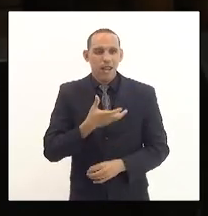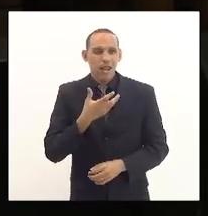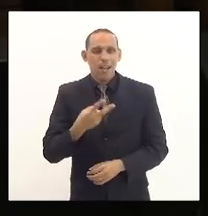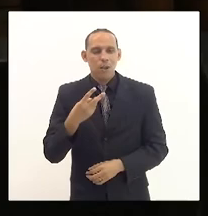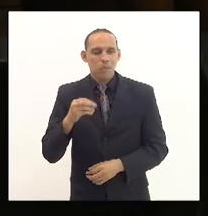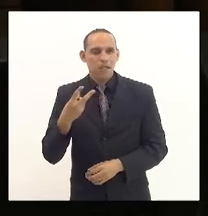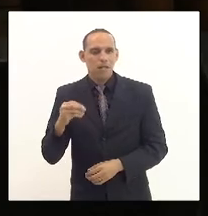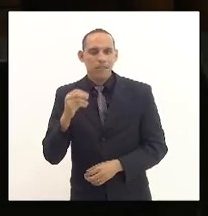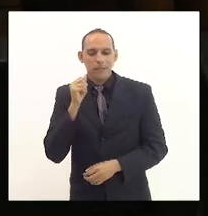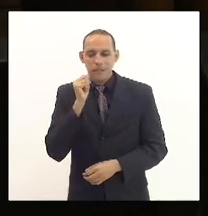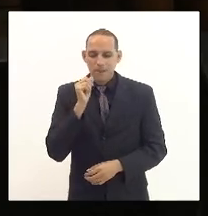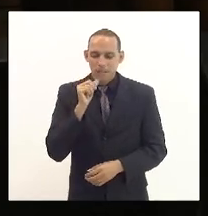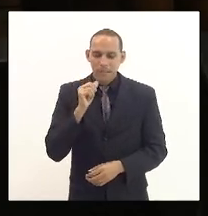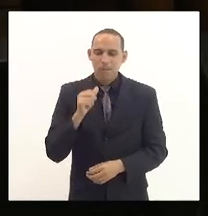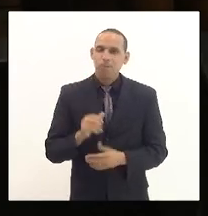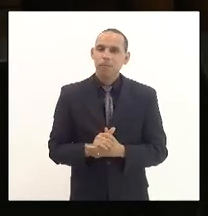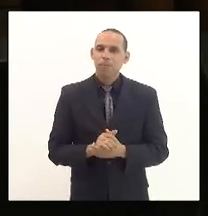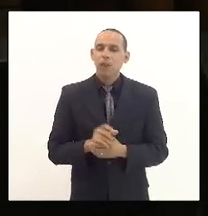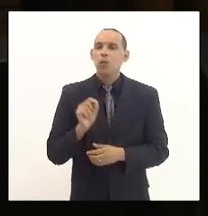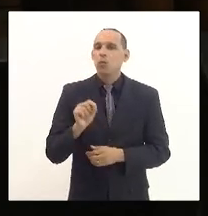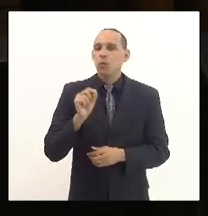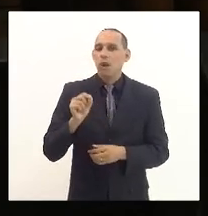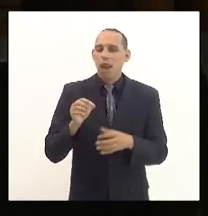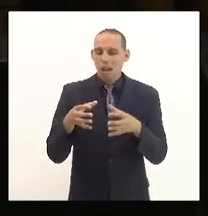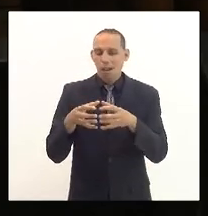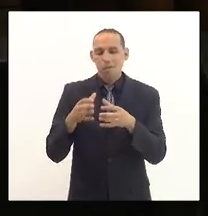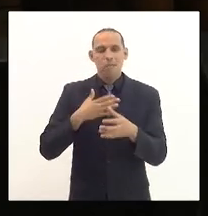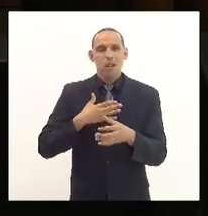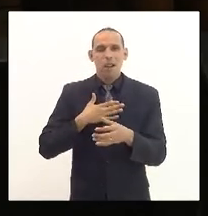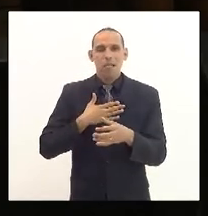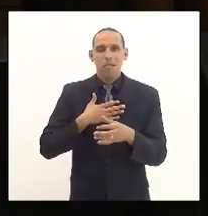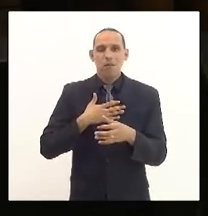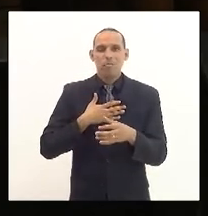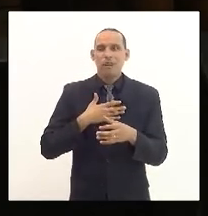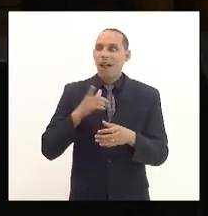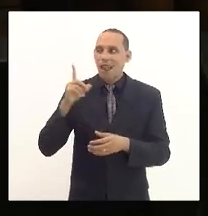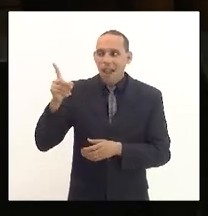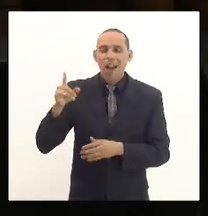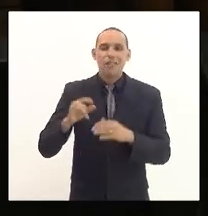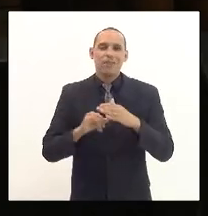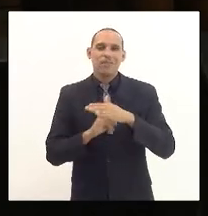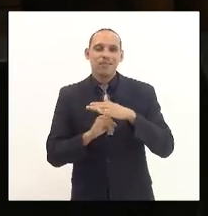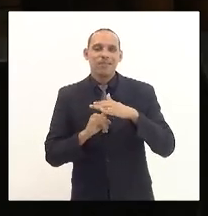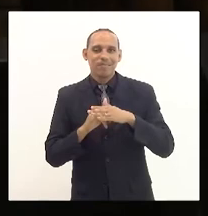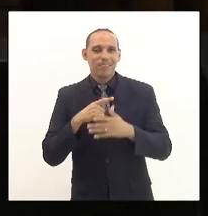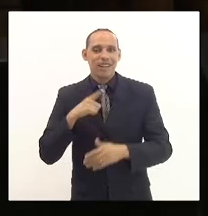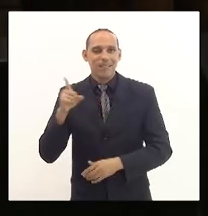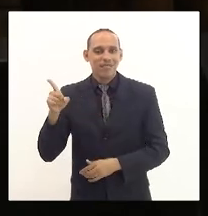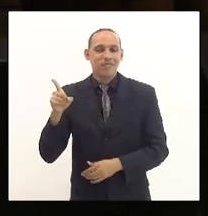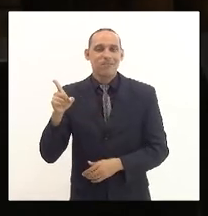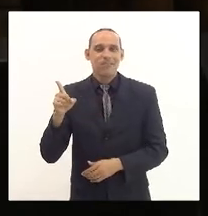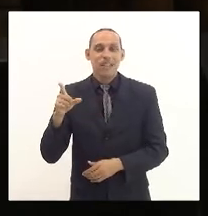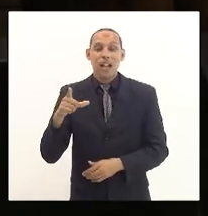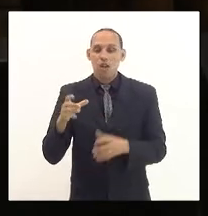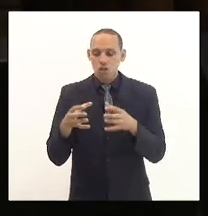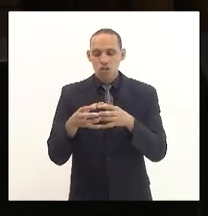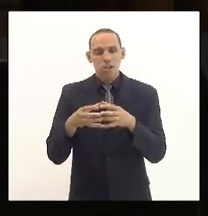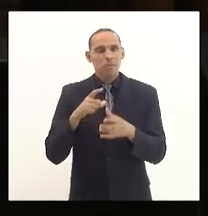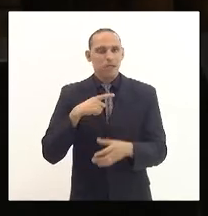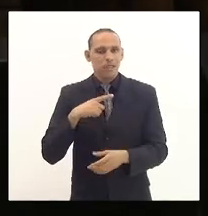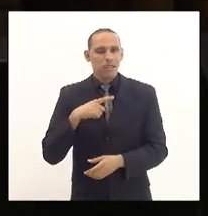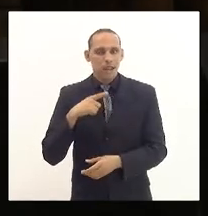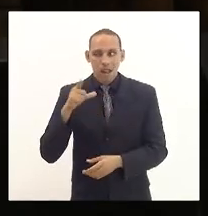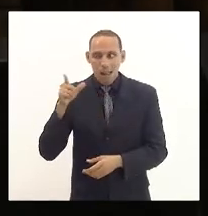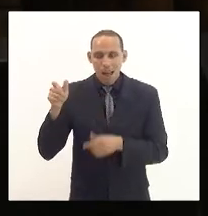2020 uma extenção do meu gabinete institucional aonde tem Olá uma equipe de